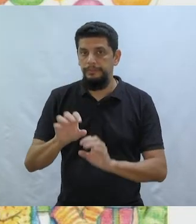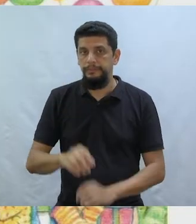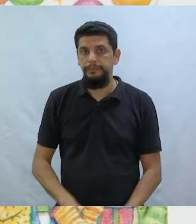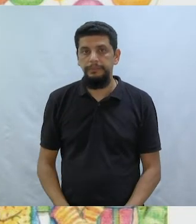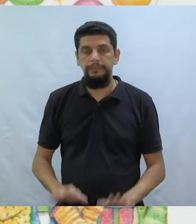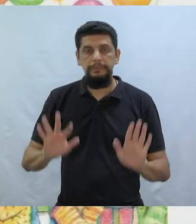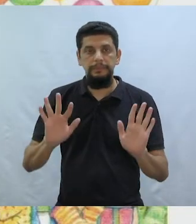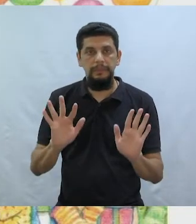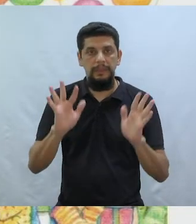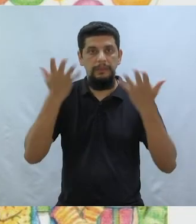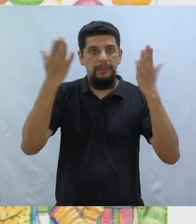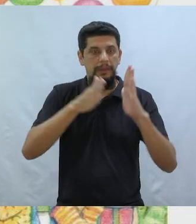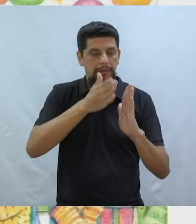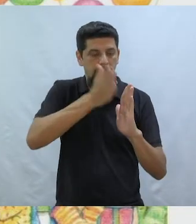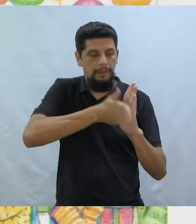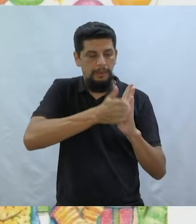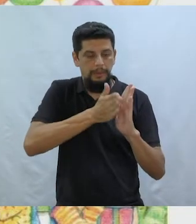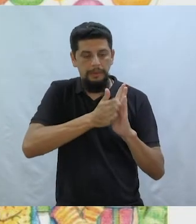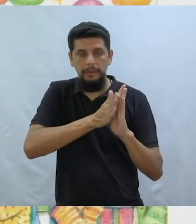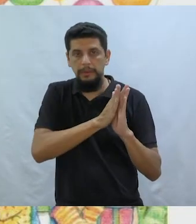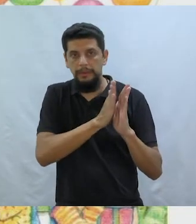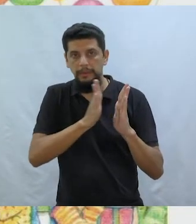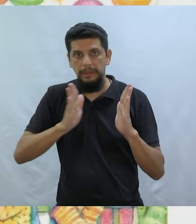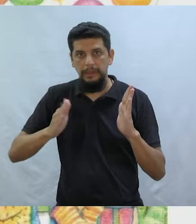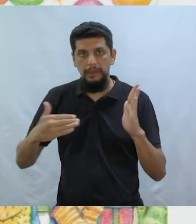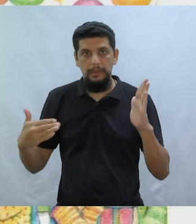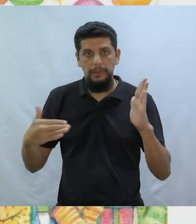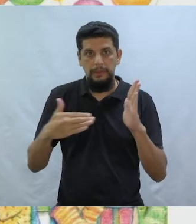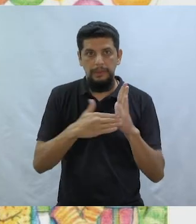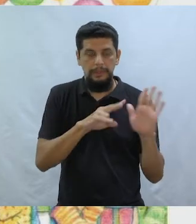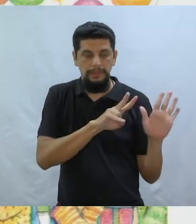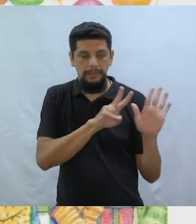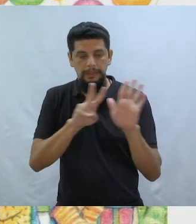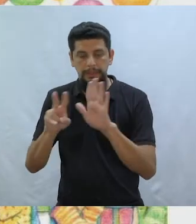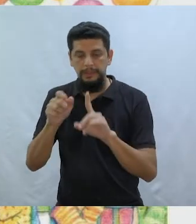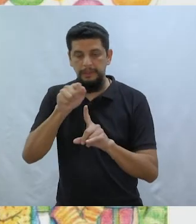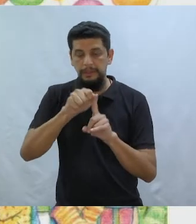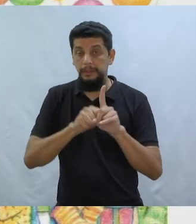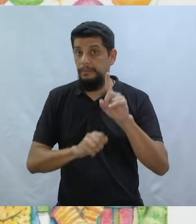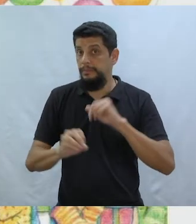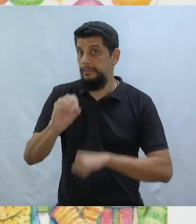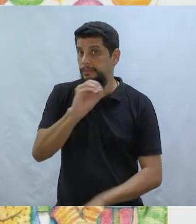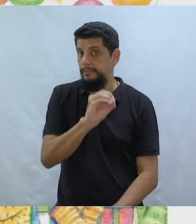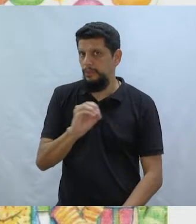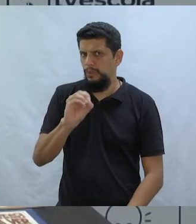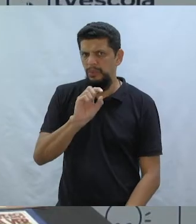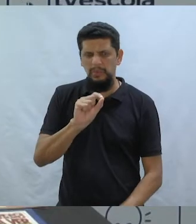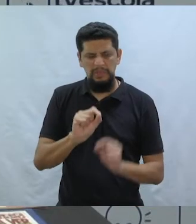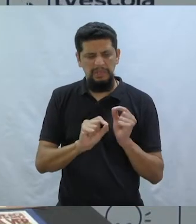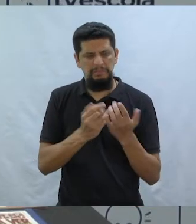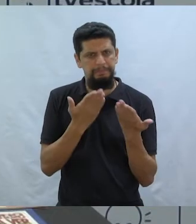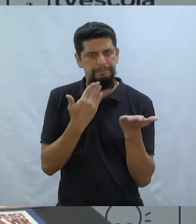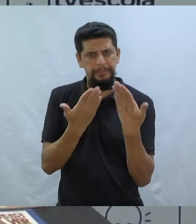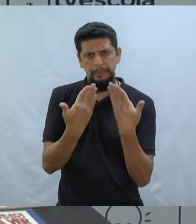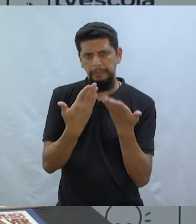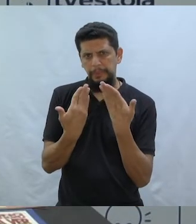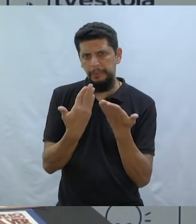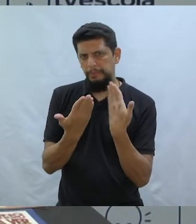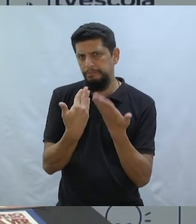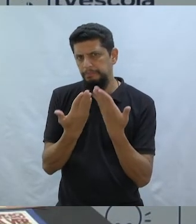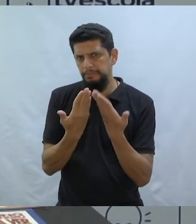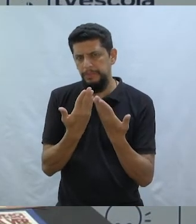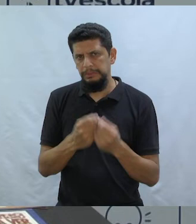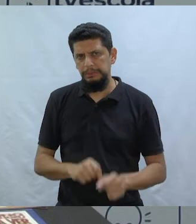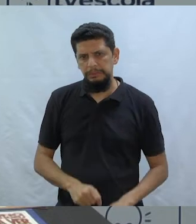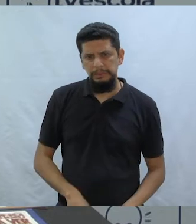festa da biblioteca última semana de outubro Olha o que será que eles conversaram para